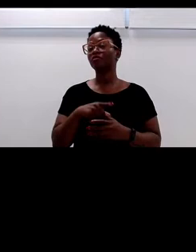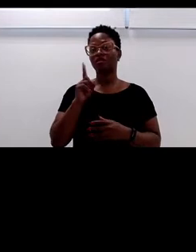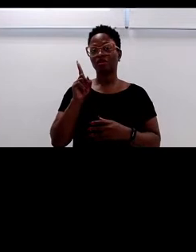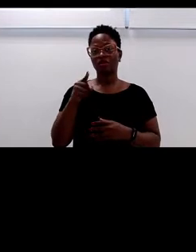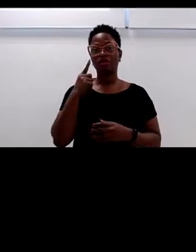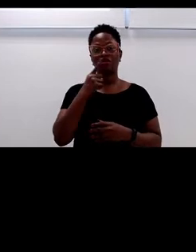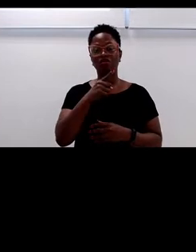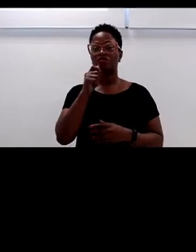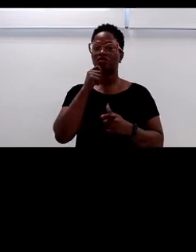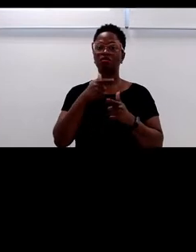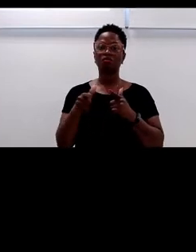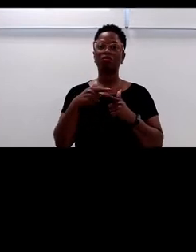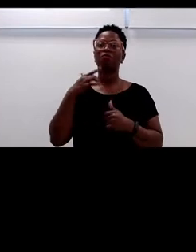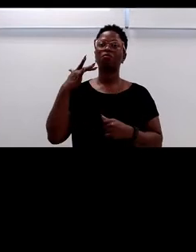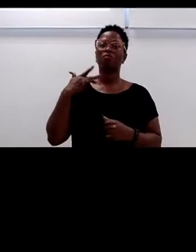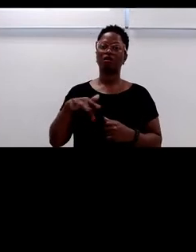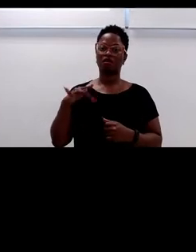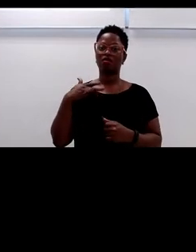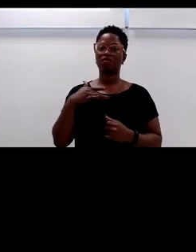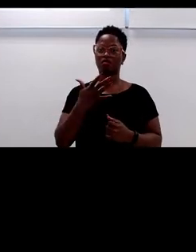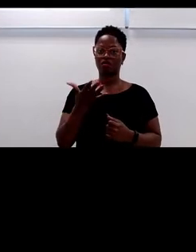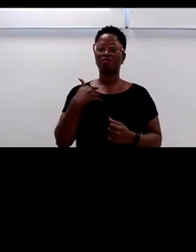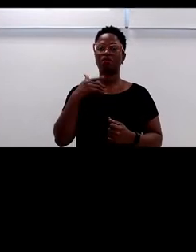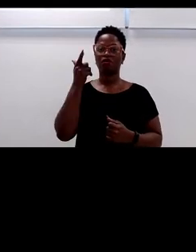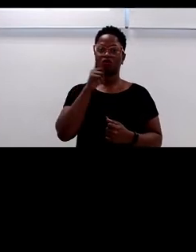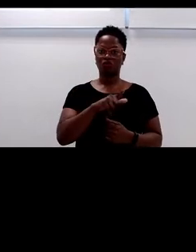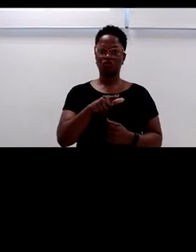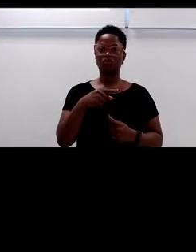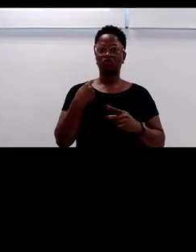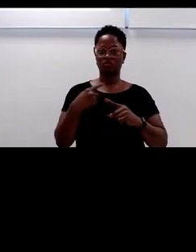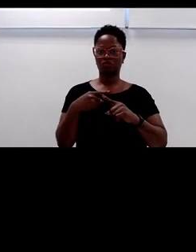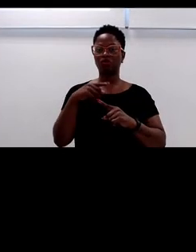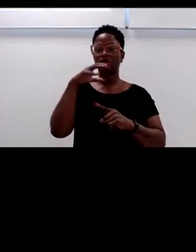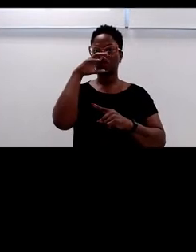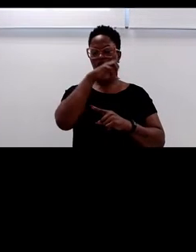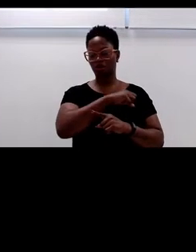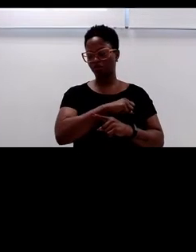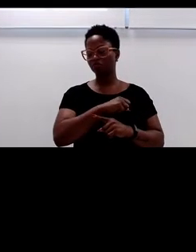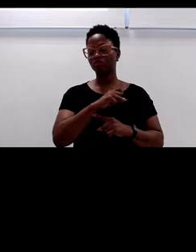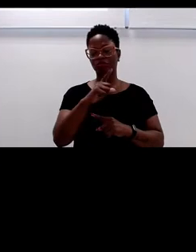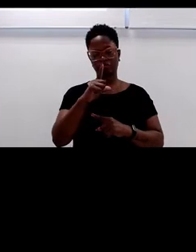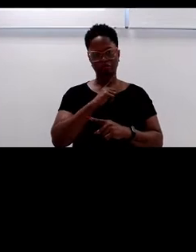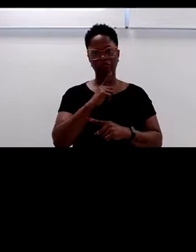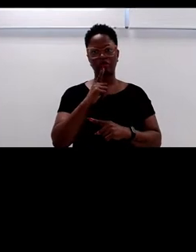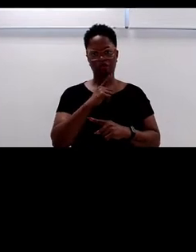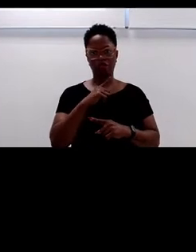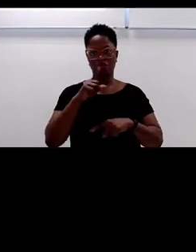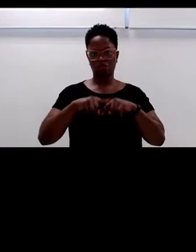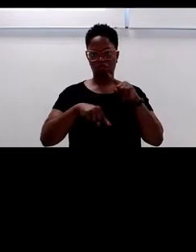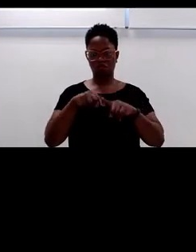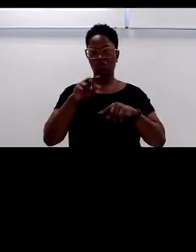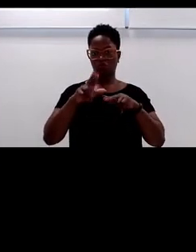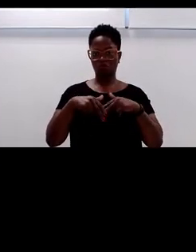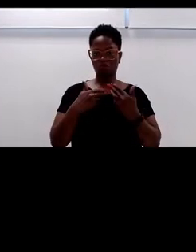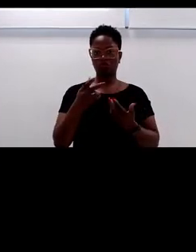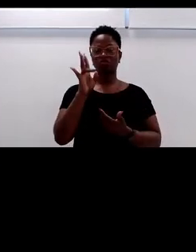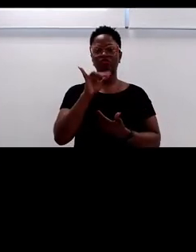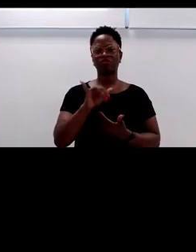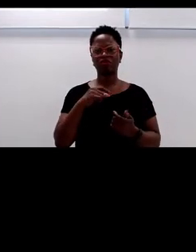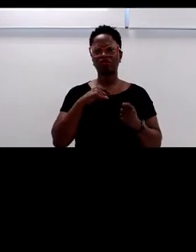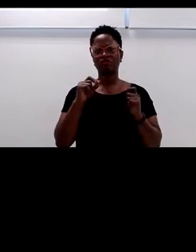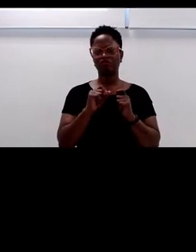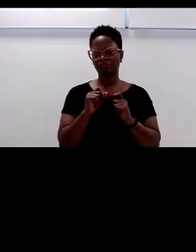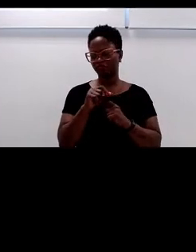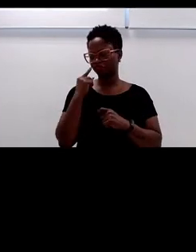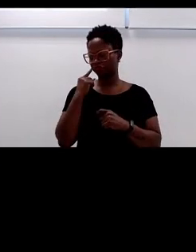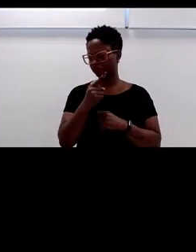É uma pena, Bandeira. Só ele secar muito rápido. Se tivesse um pouco mais de tempo, é por isso que a gente faz pedaço pequeno.